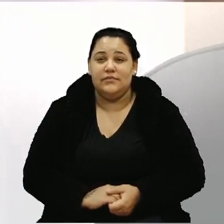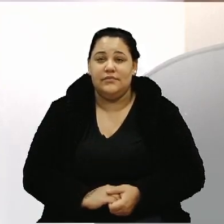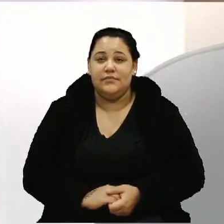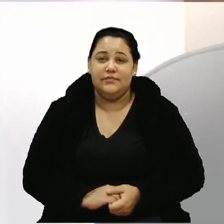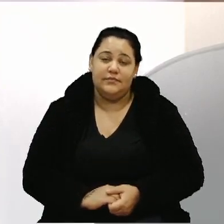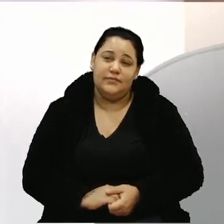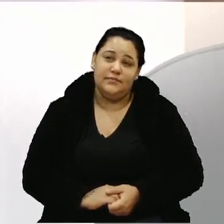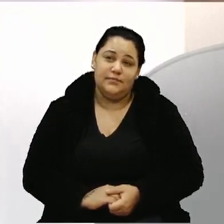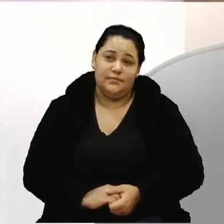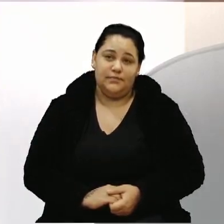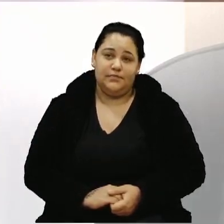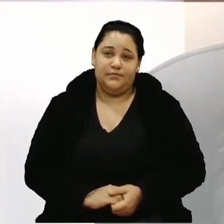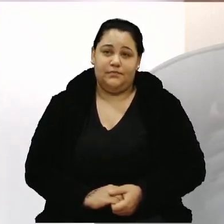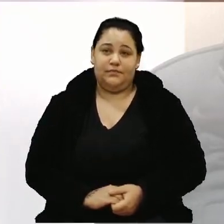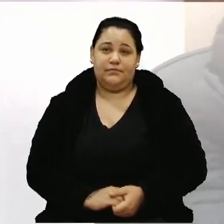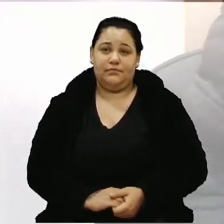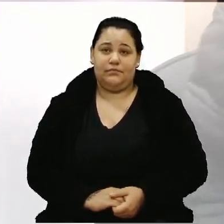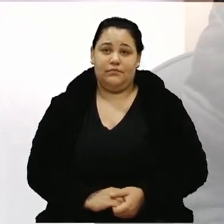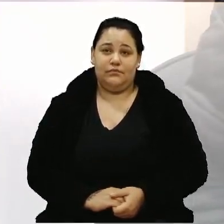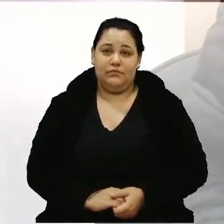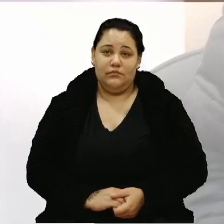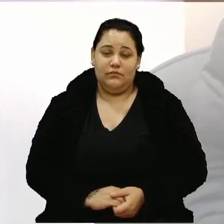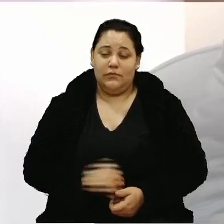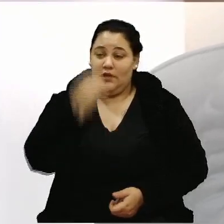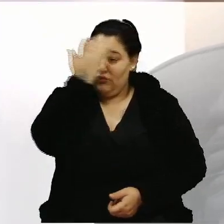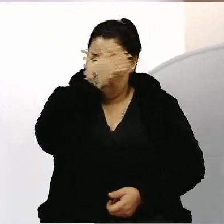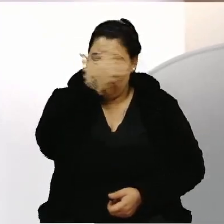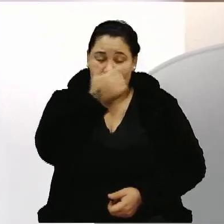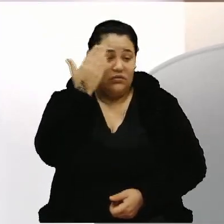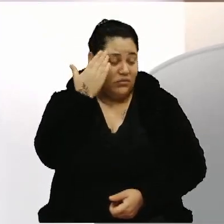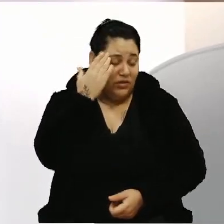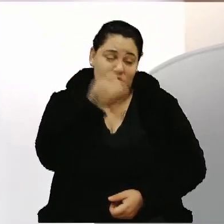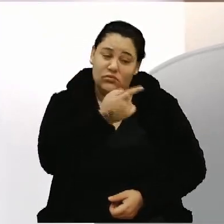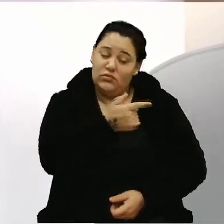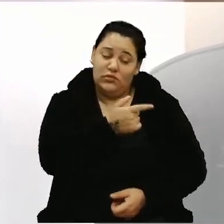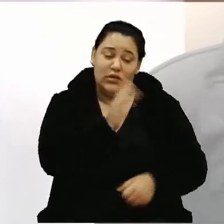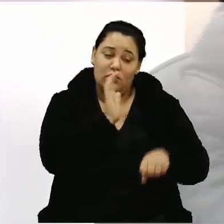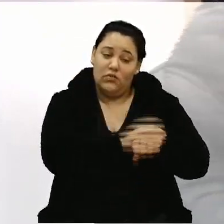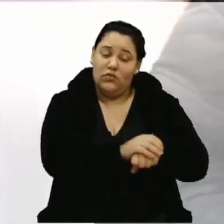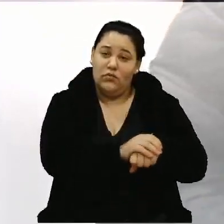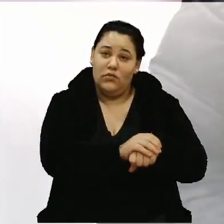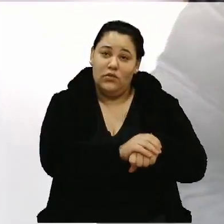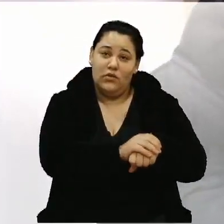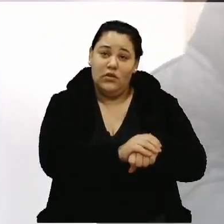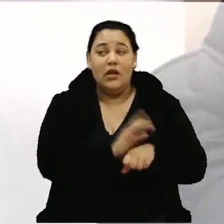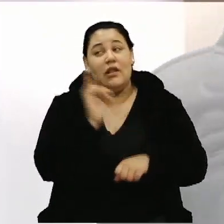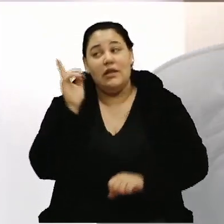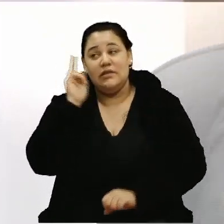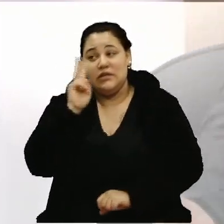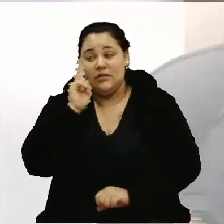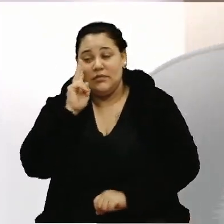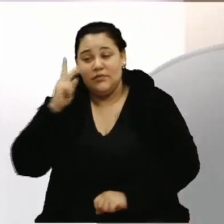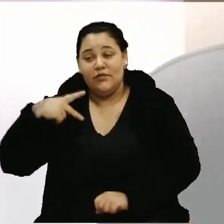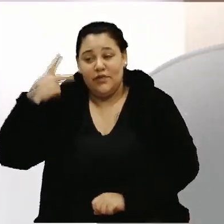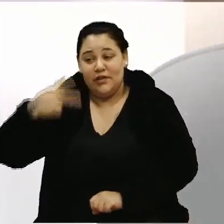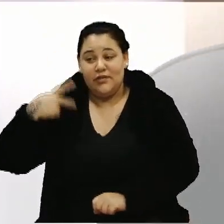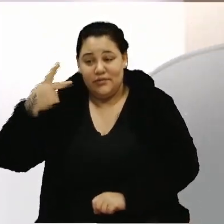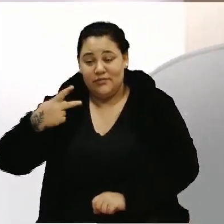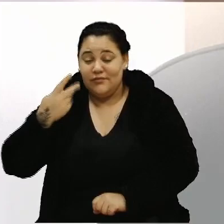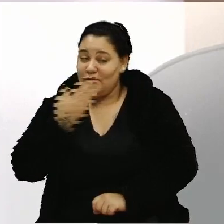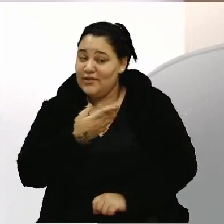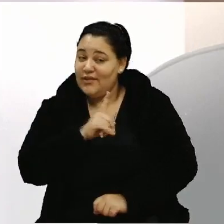Porque nós estamos, prefeito Adiló, o senhor não tem culpa. Lá eles lembram do vereador e do senhor. Eles não conhecem os